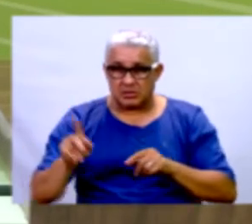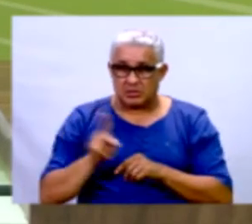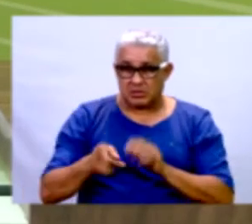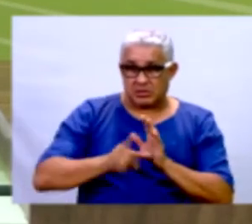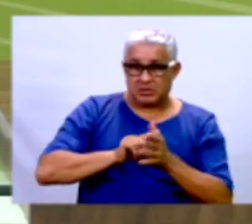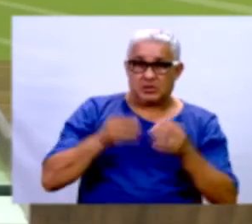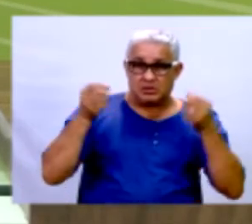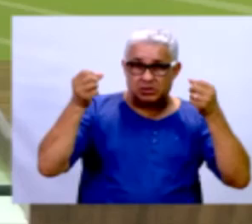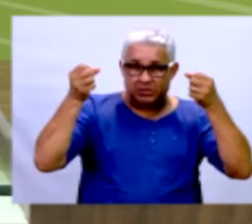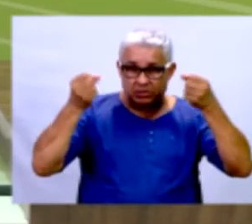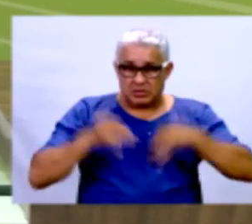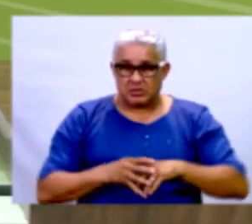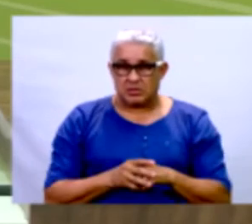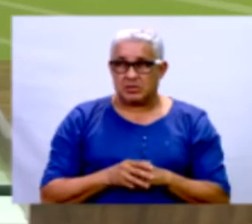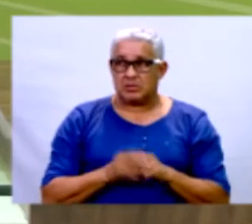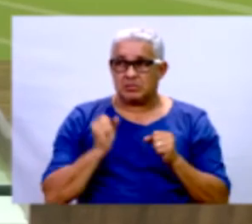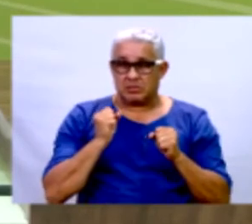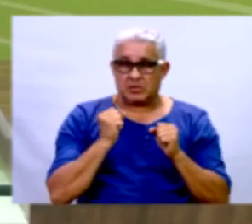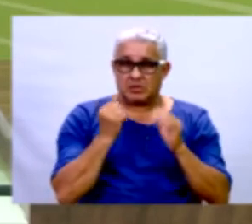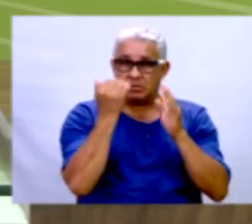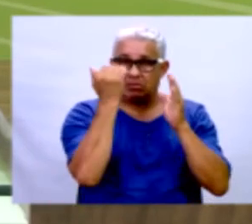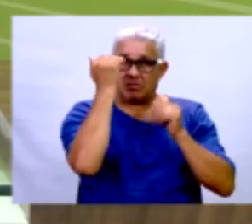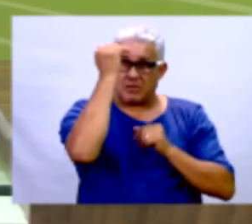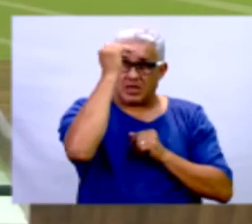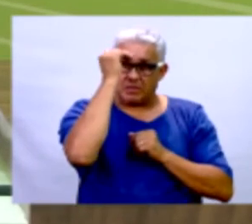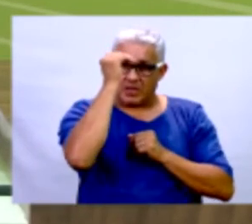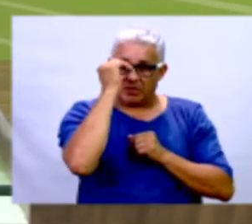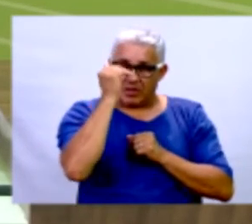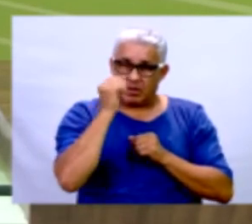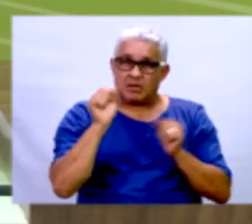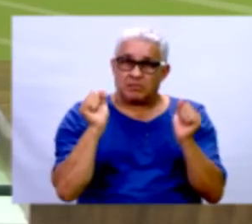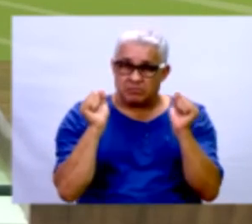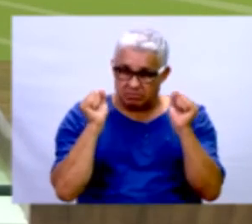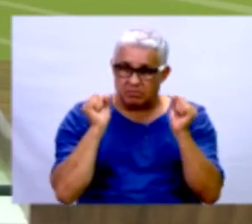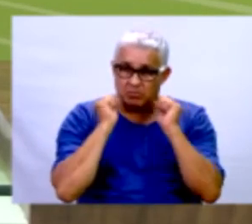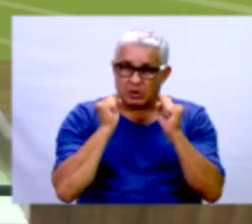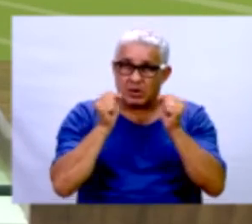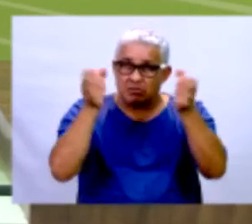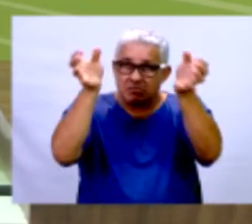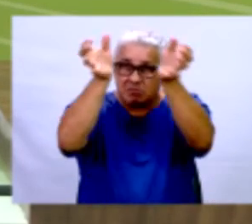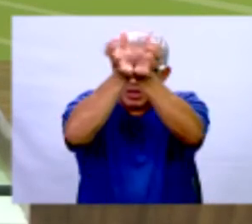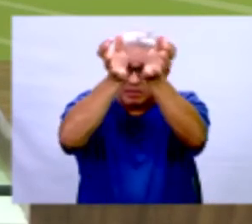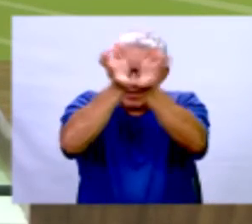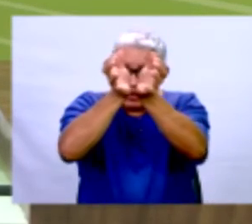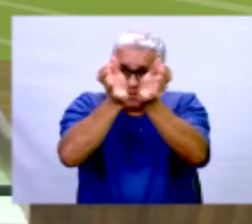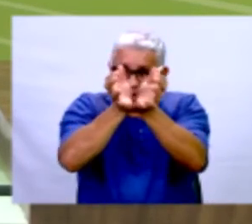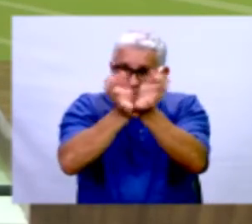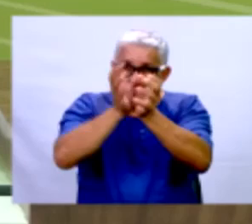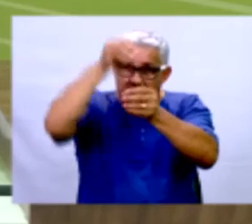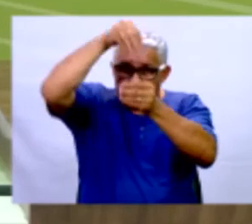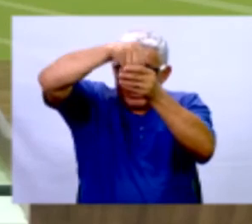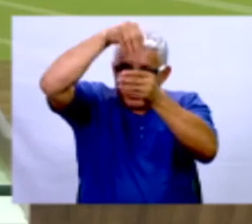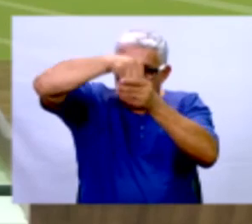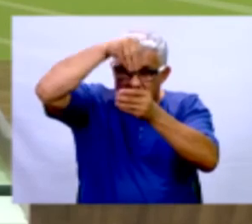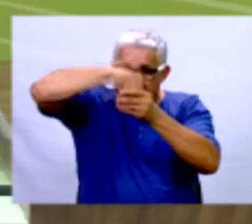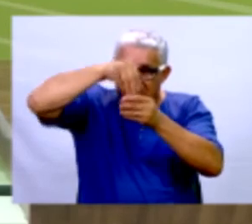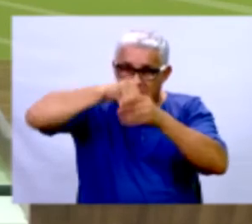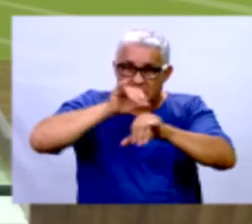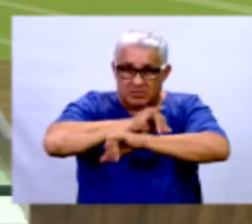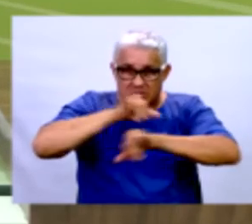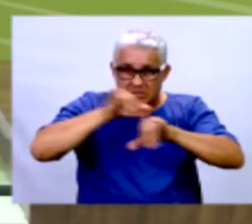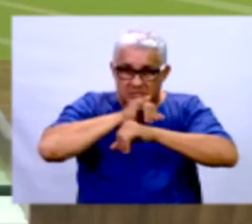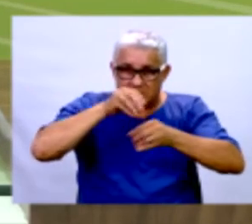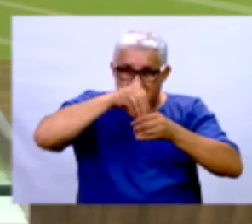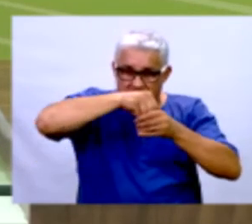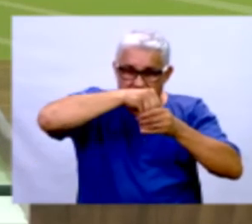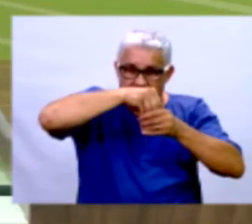isso daí pode estar em subníveis, então eu posso agrupar informações em uma outra e agrupar outras em uma outra e assim por diante,